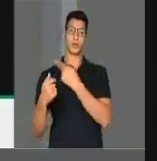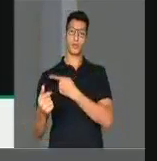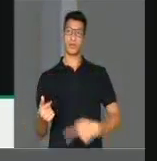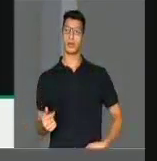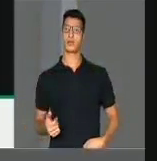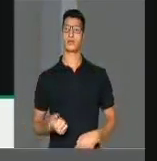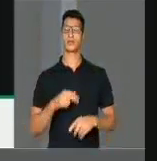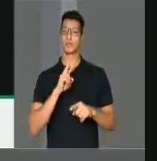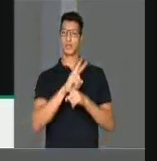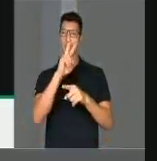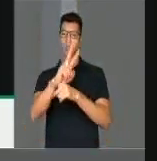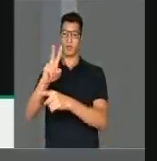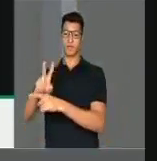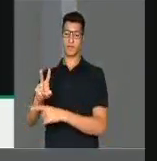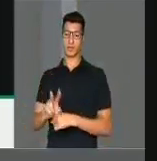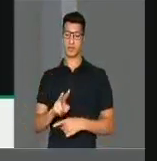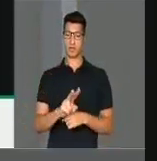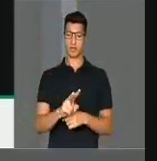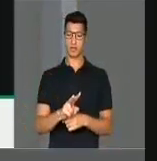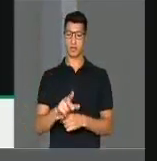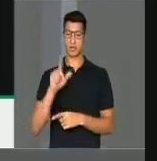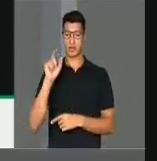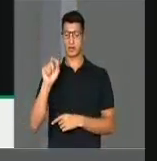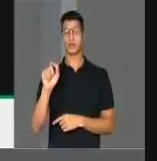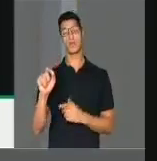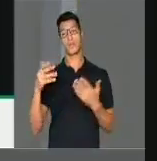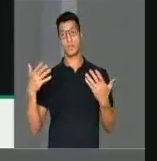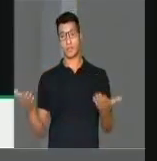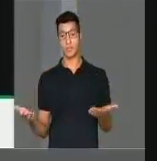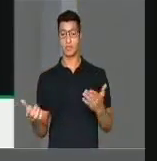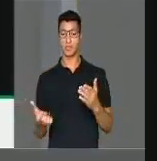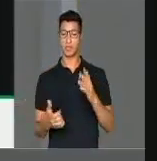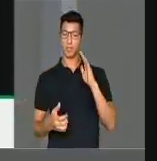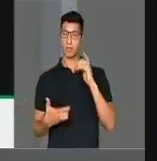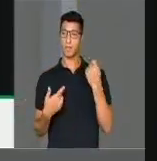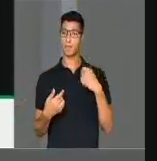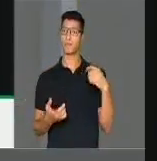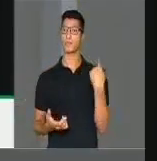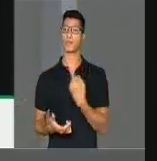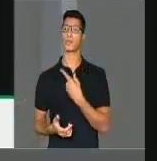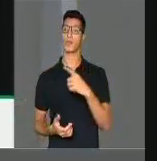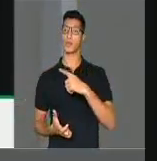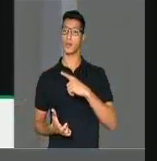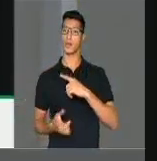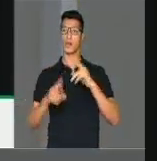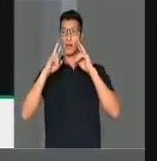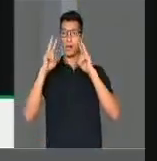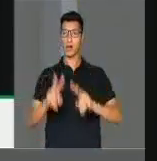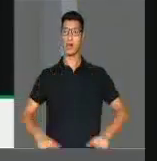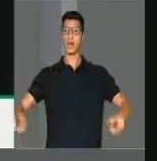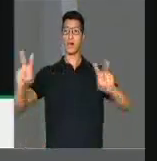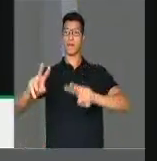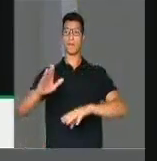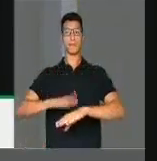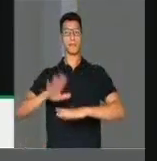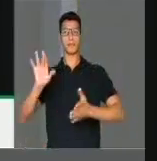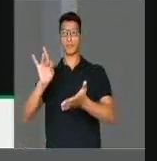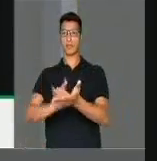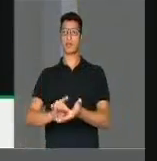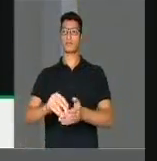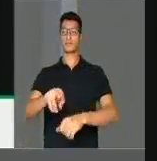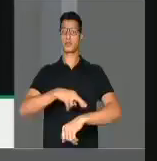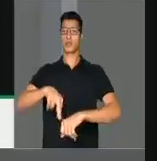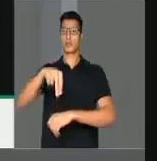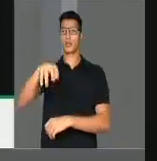Nós, presidente, defendemos que, assim, a necessidade de nós termos uma visão mais